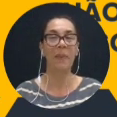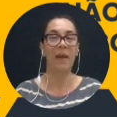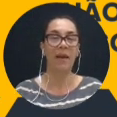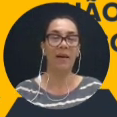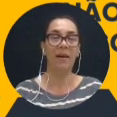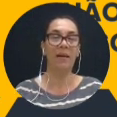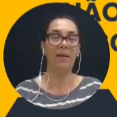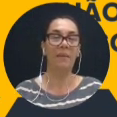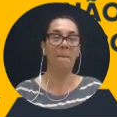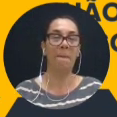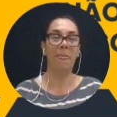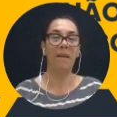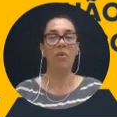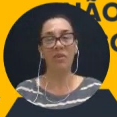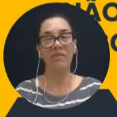dificuldades.